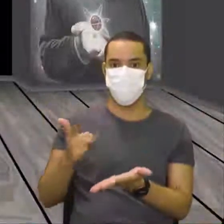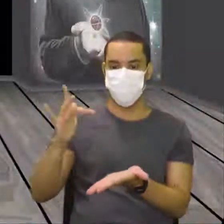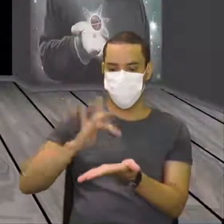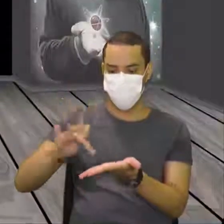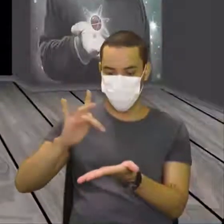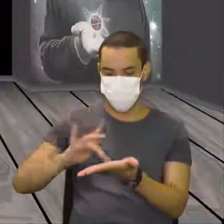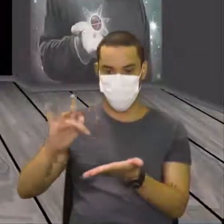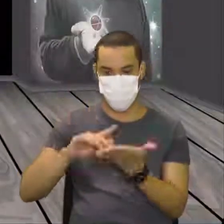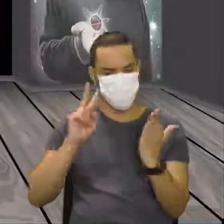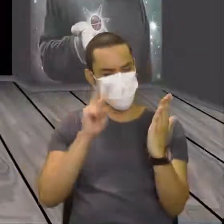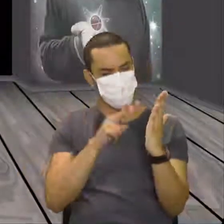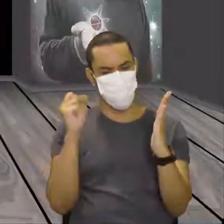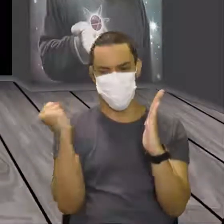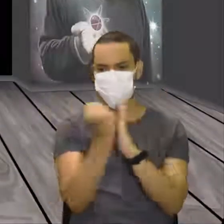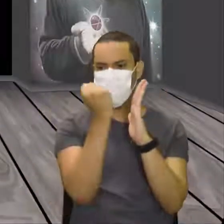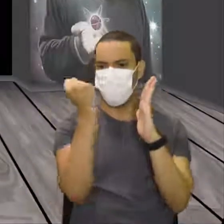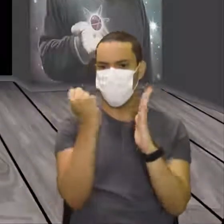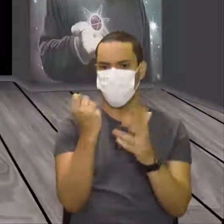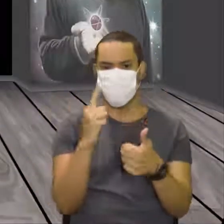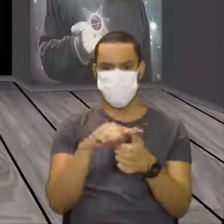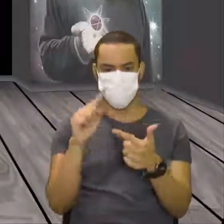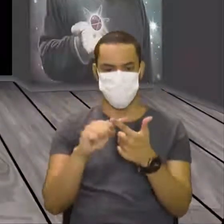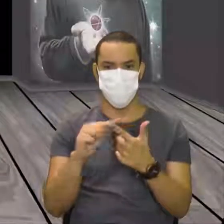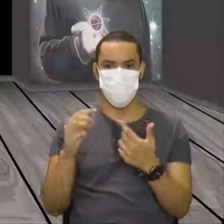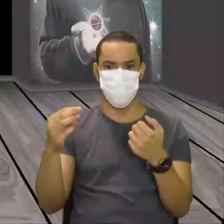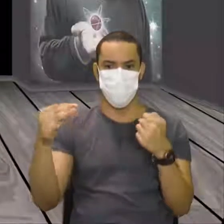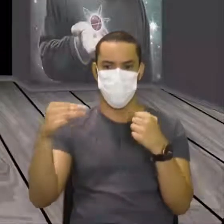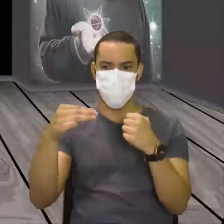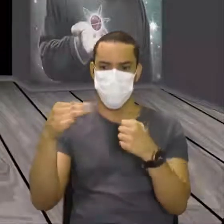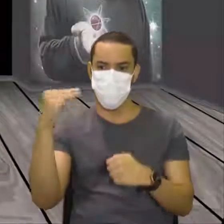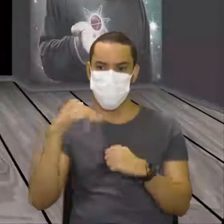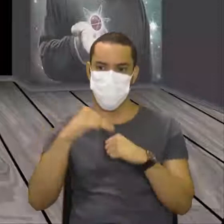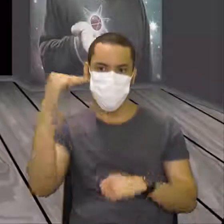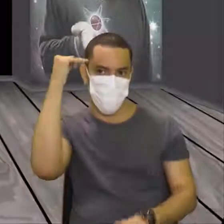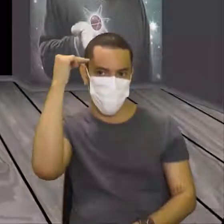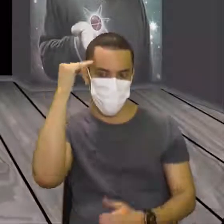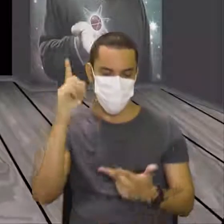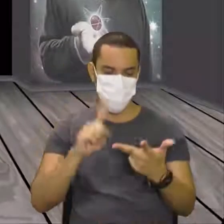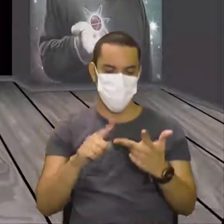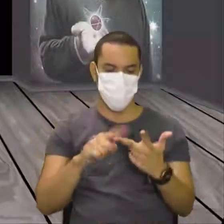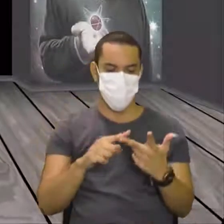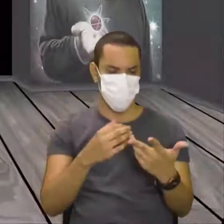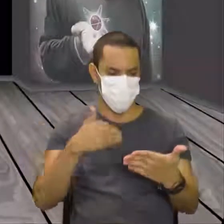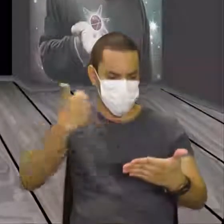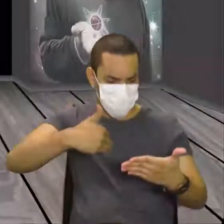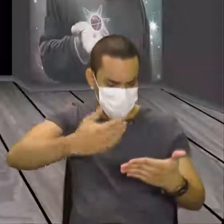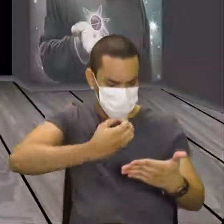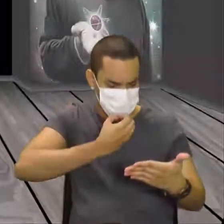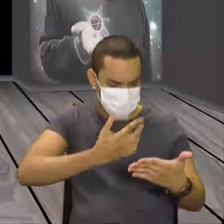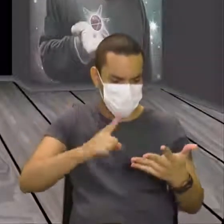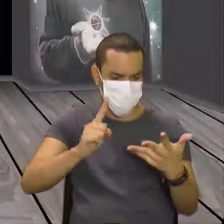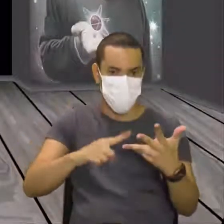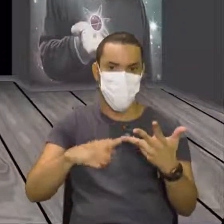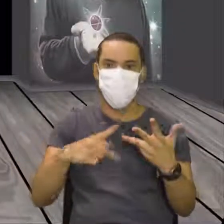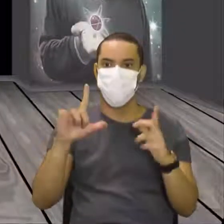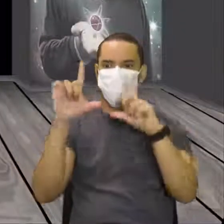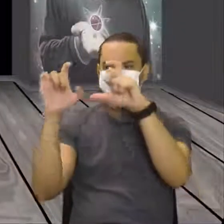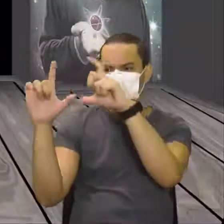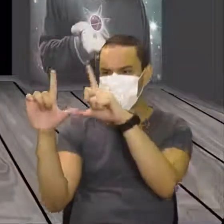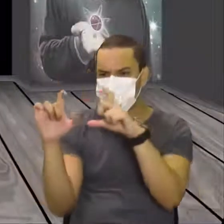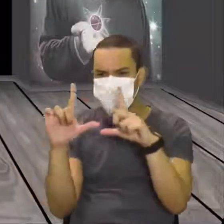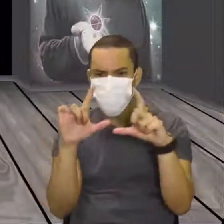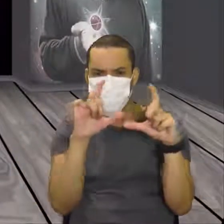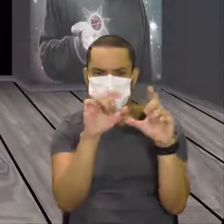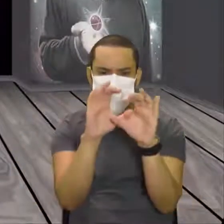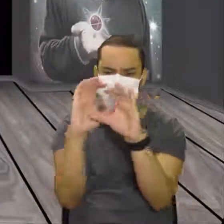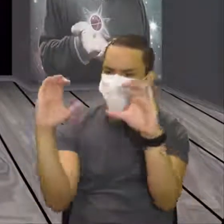você vê a marca, aí você vê a memória, você vê o processador, você vê a questão dos pixels, né? Para a